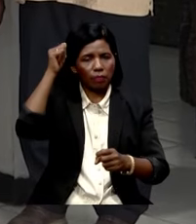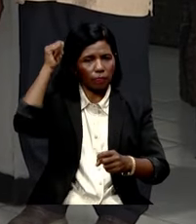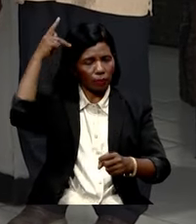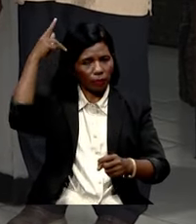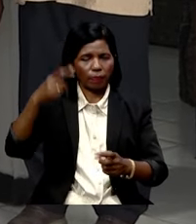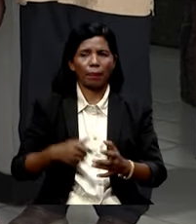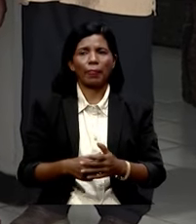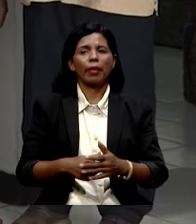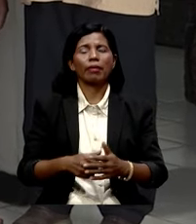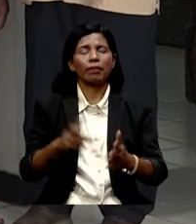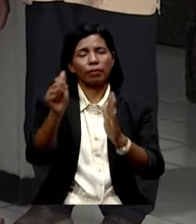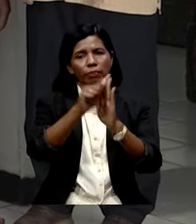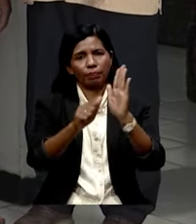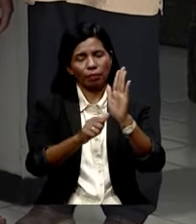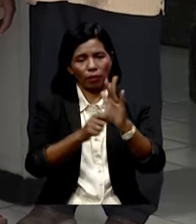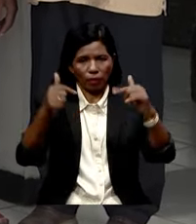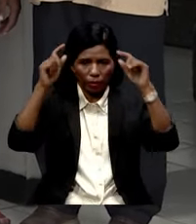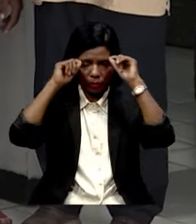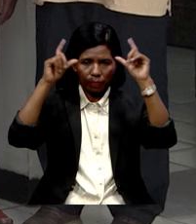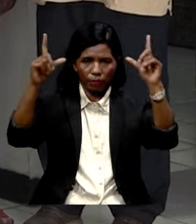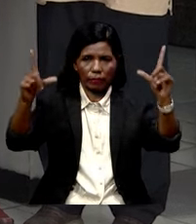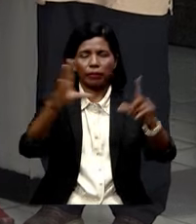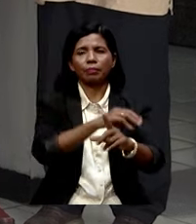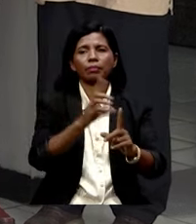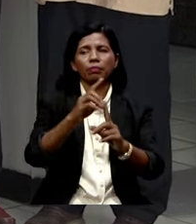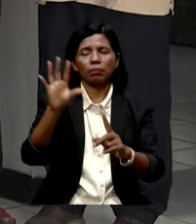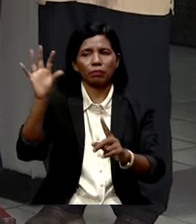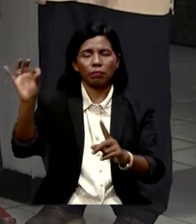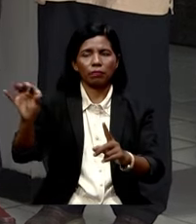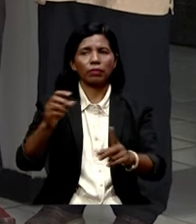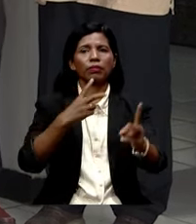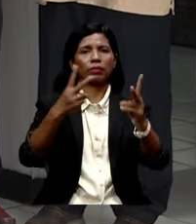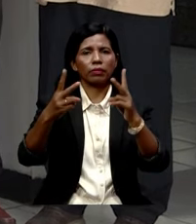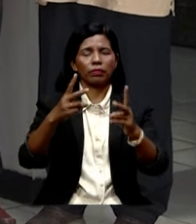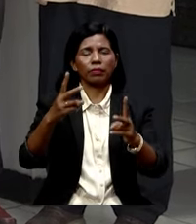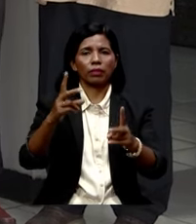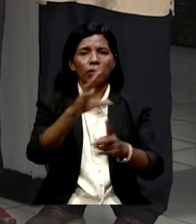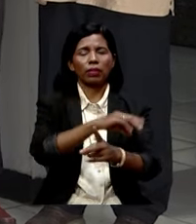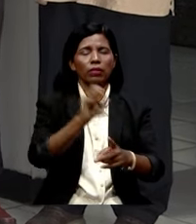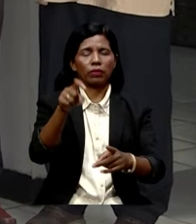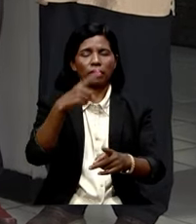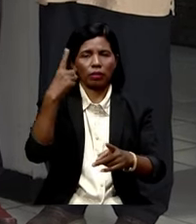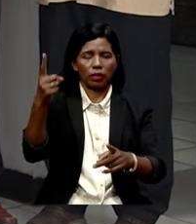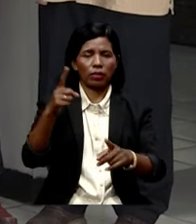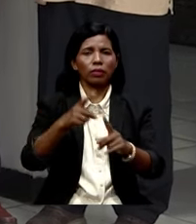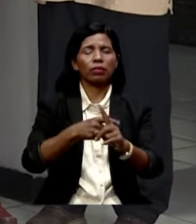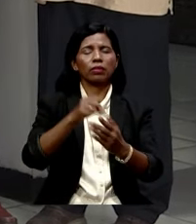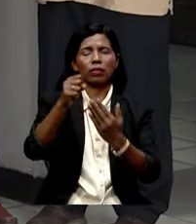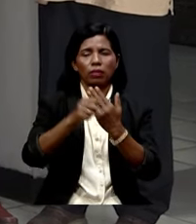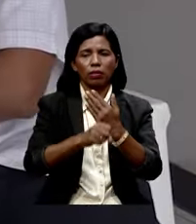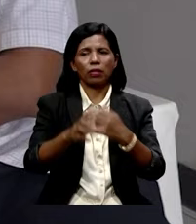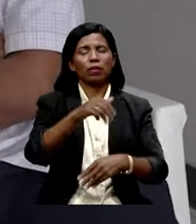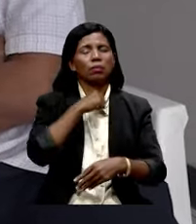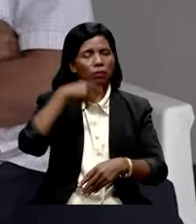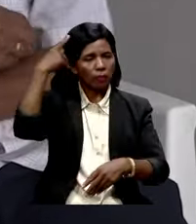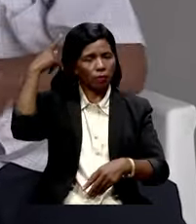visita Papa Francisco mai Timor-Leste, seja rua e a Lorencia Toloron Sanulo Resinida, no e a Loron Sanulo Fula em setembro, Papa